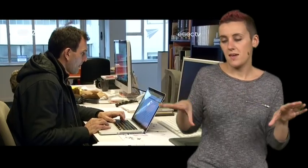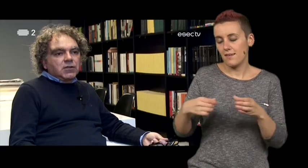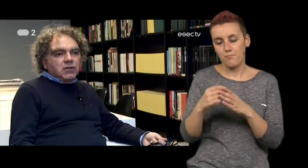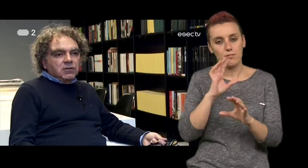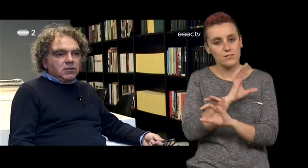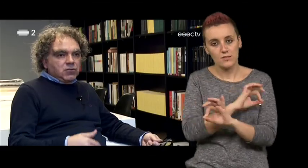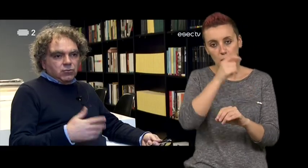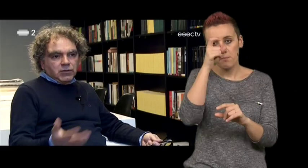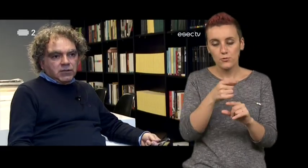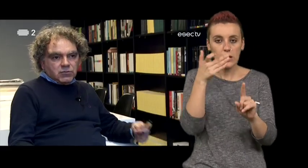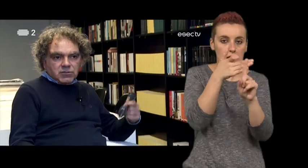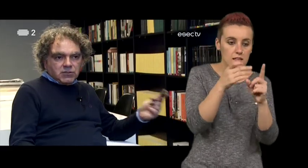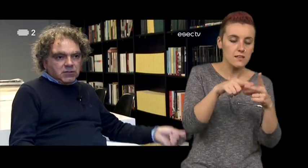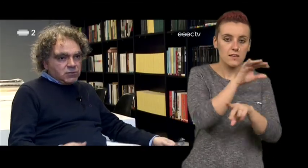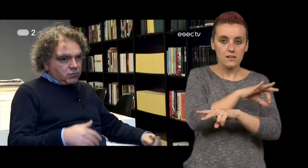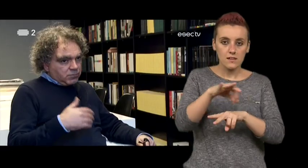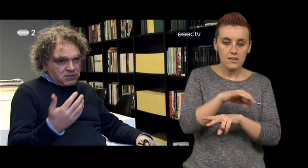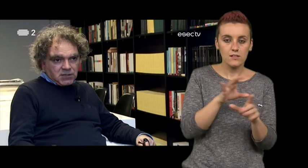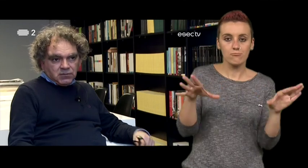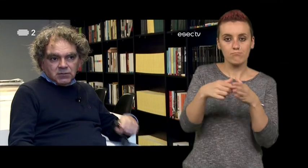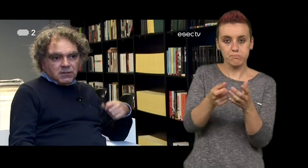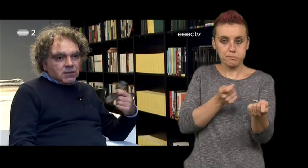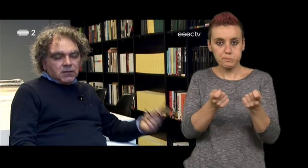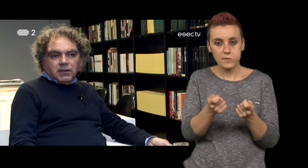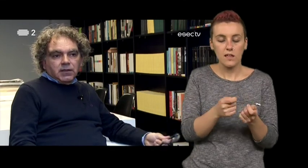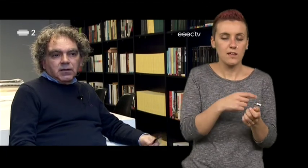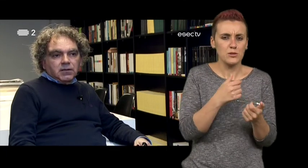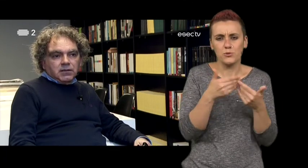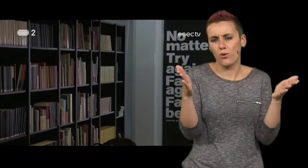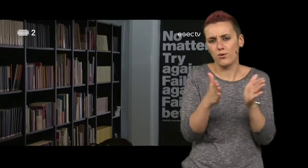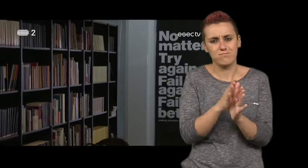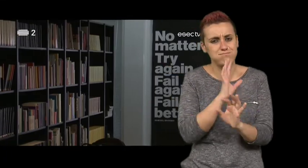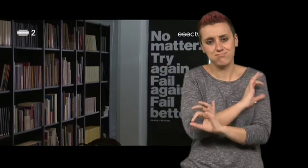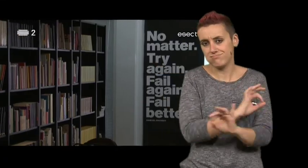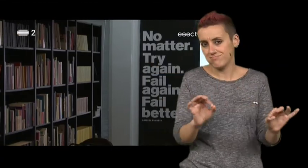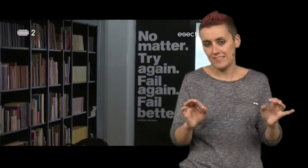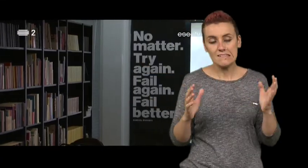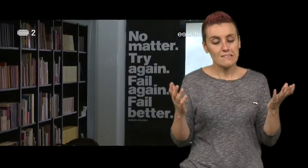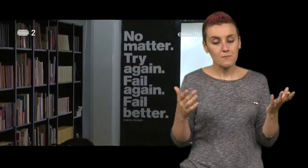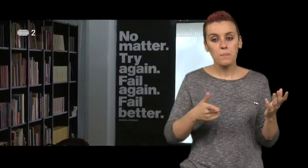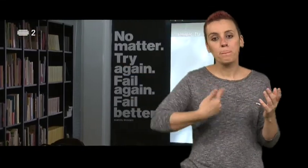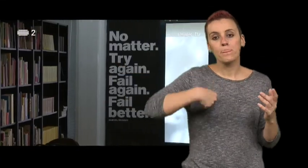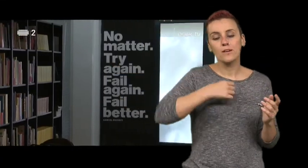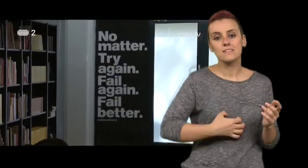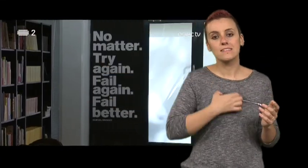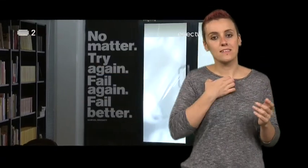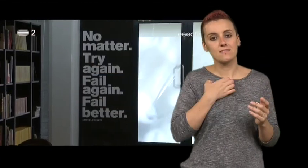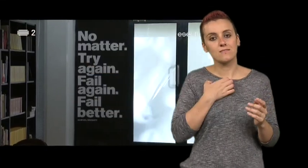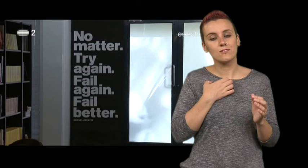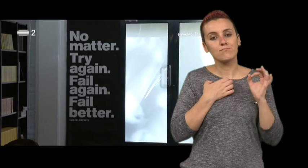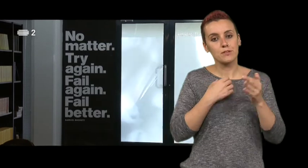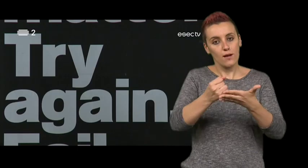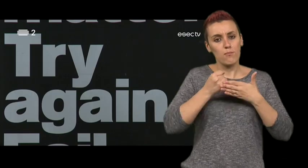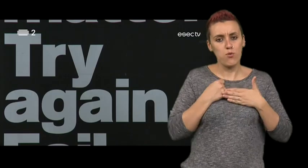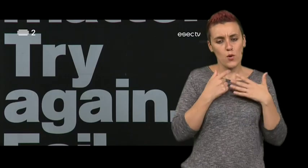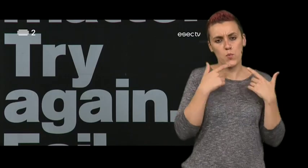absolutamente extraordinária, não é? Desde o cliente, aos arquitetos, ao comissário, a toda a gente. E, portanto, nós também sentimos-nos